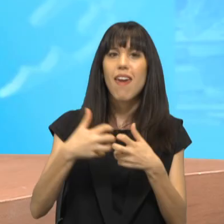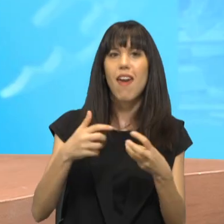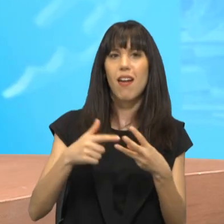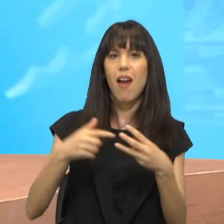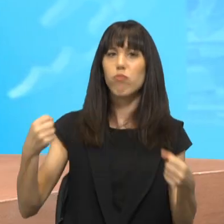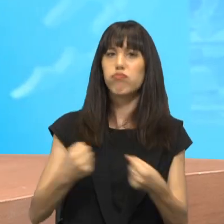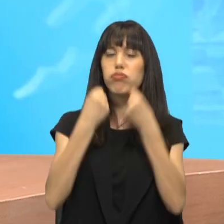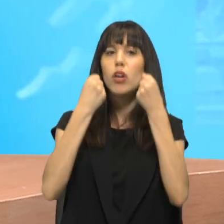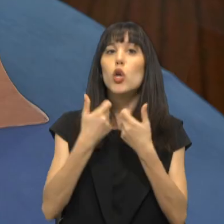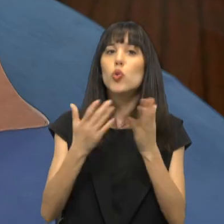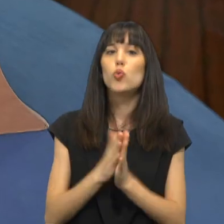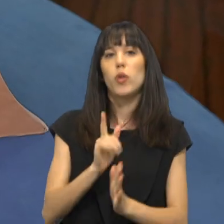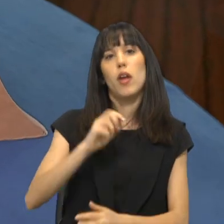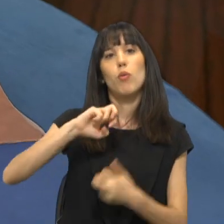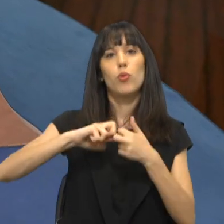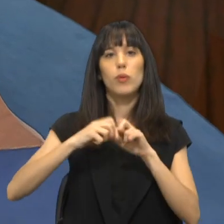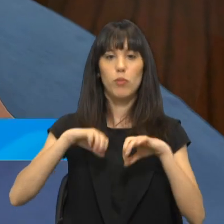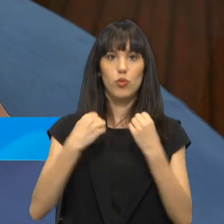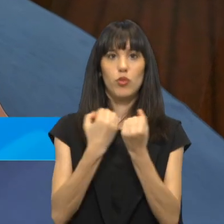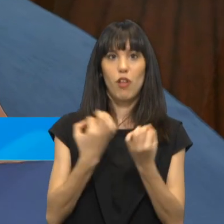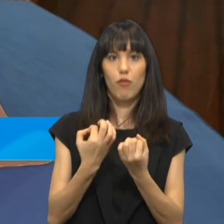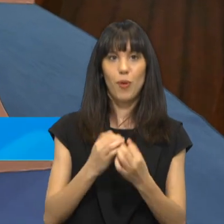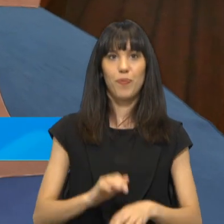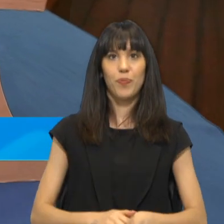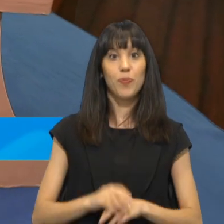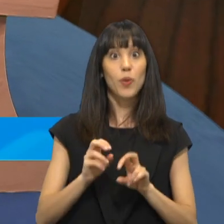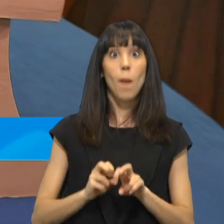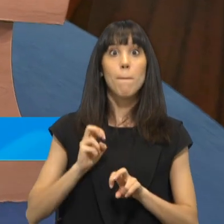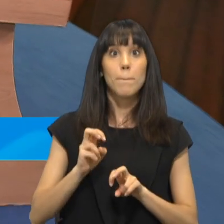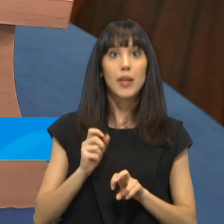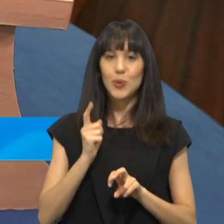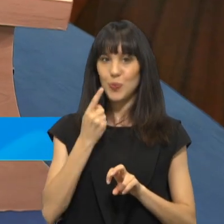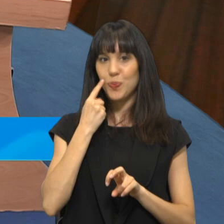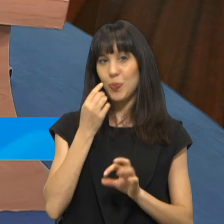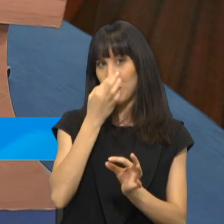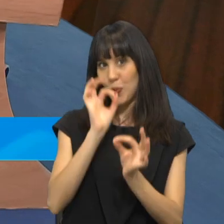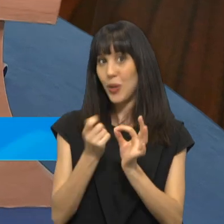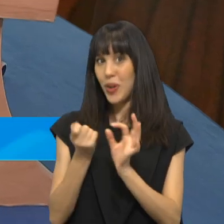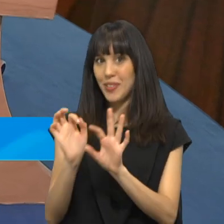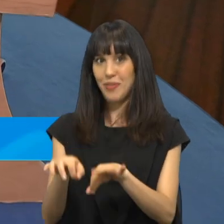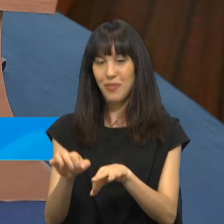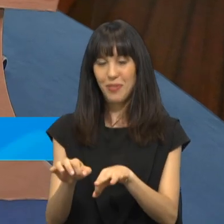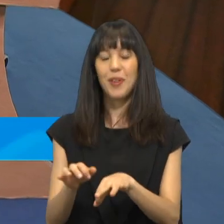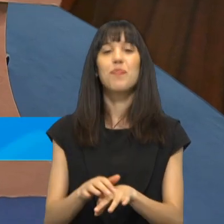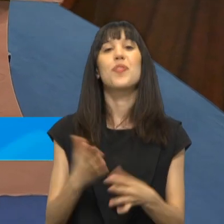chaga social. Demos um passo, ainda que necessariamente breve, porque o nosso tempo está a chegar ao fim já para o